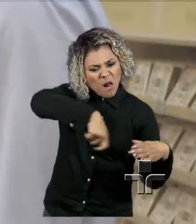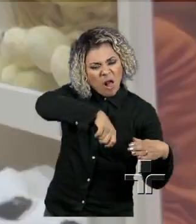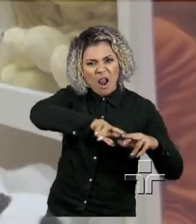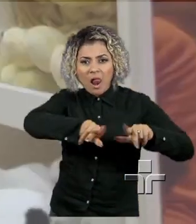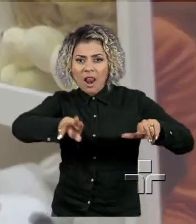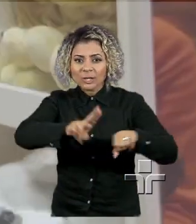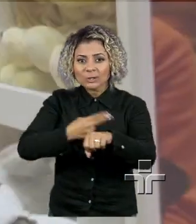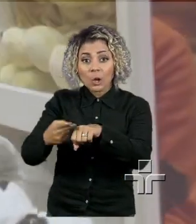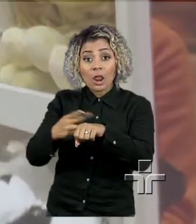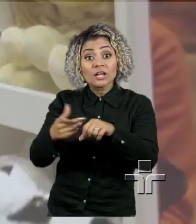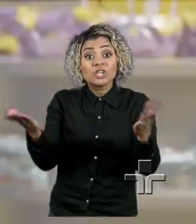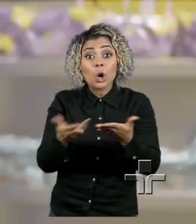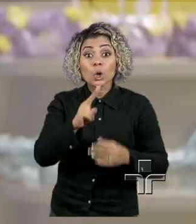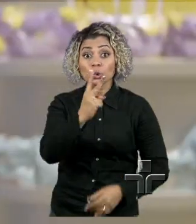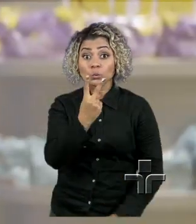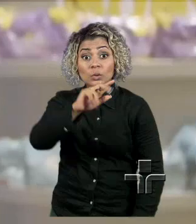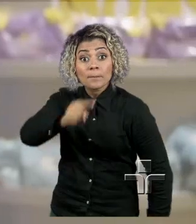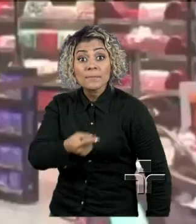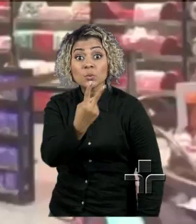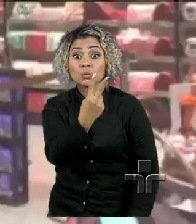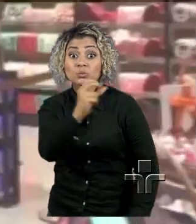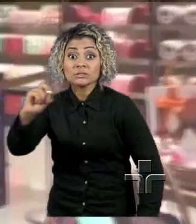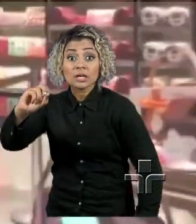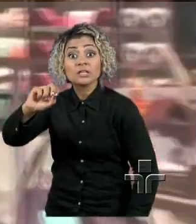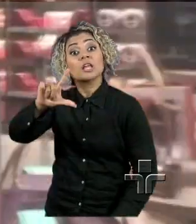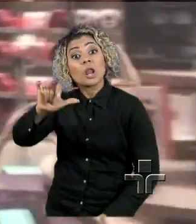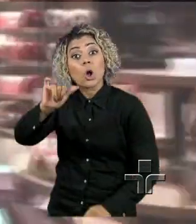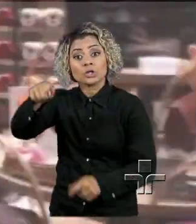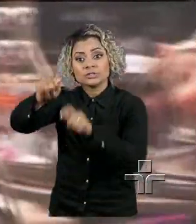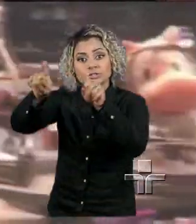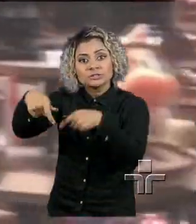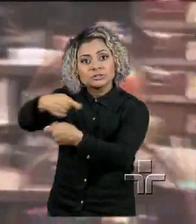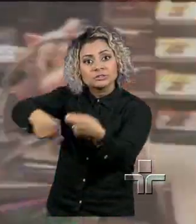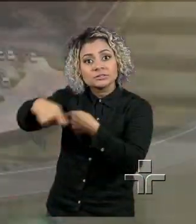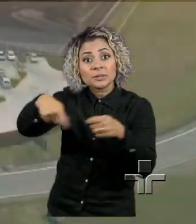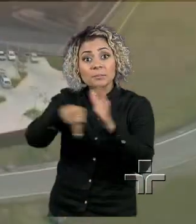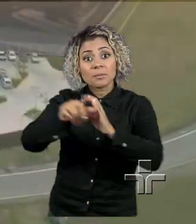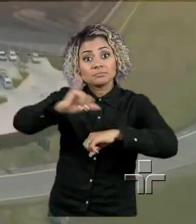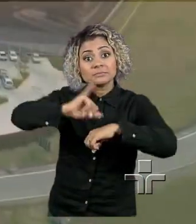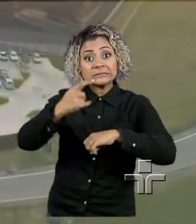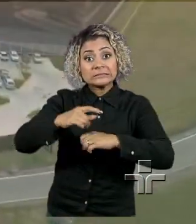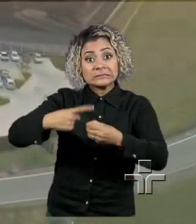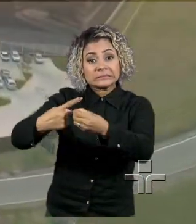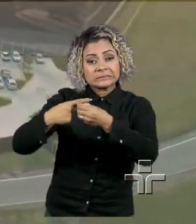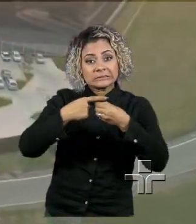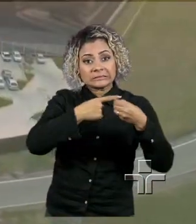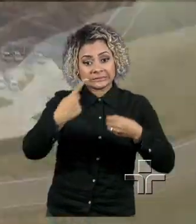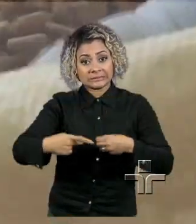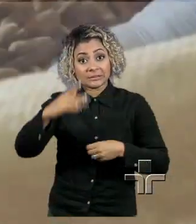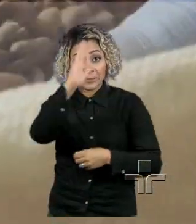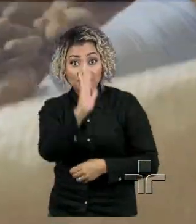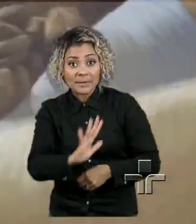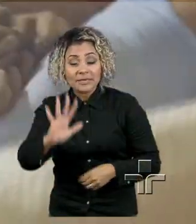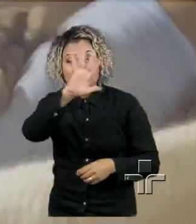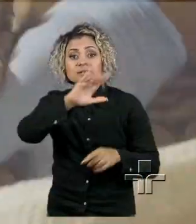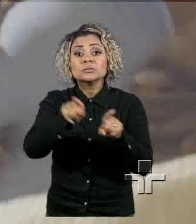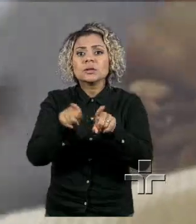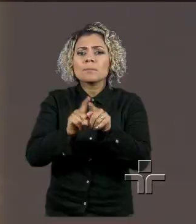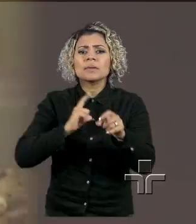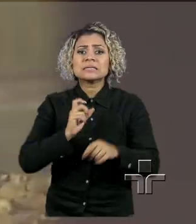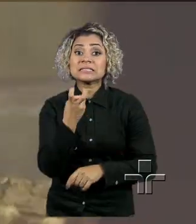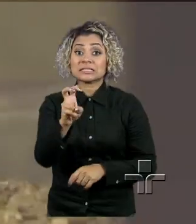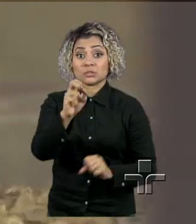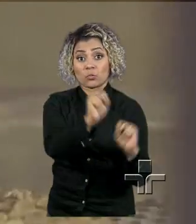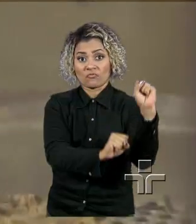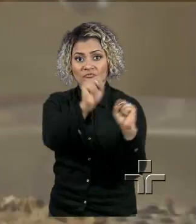reúne 2.200 lojas espalhadas por 1.000 municípios do país. 5 fábricas distribuídas pelas